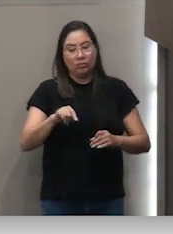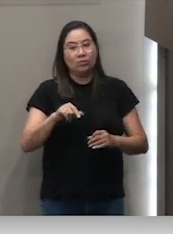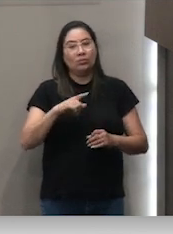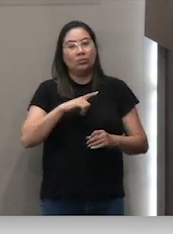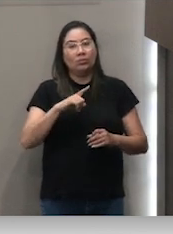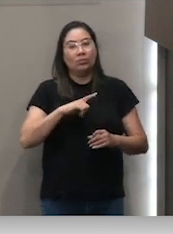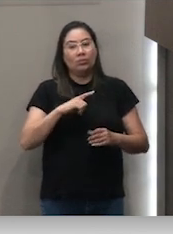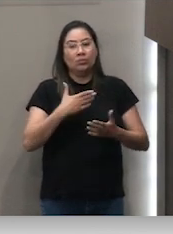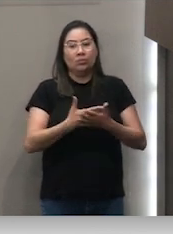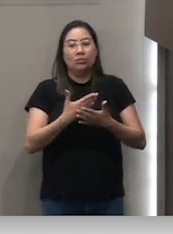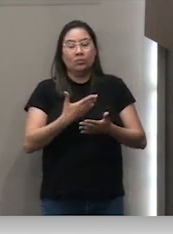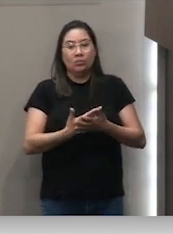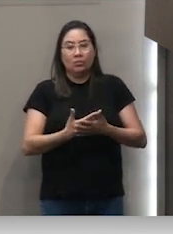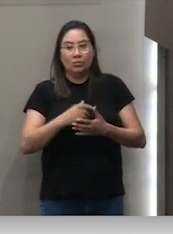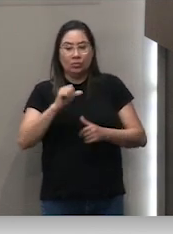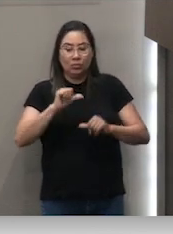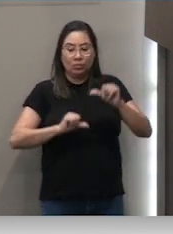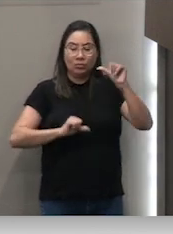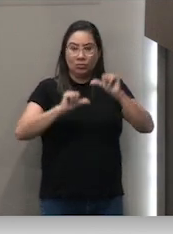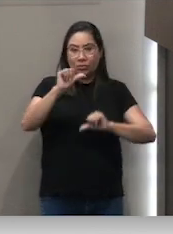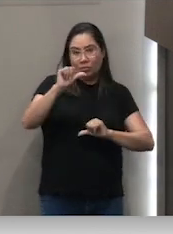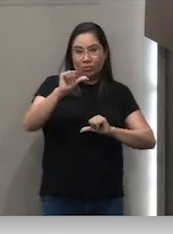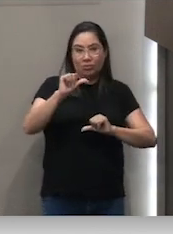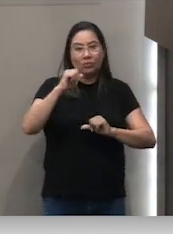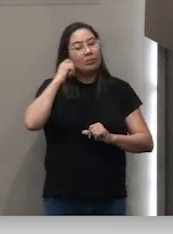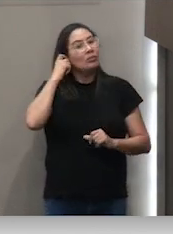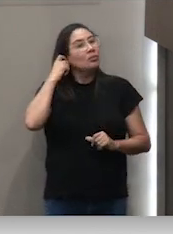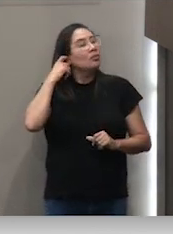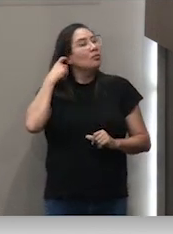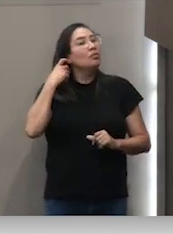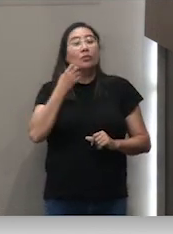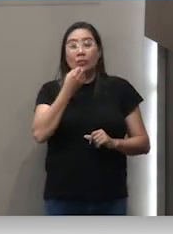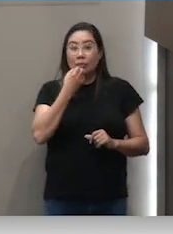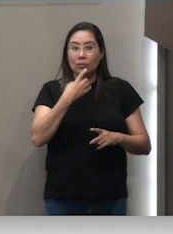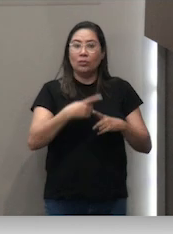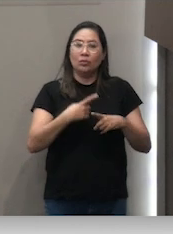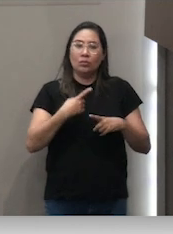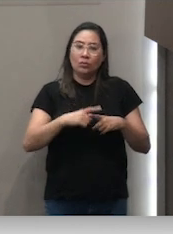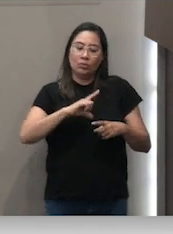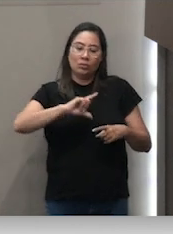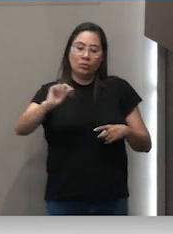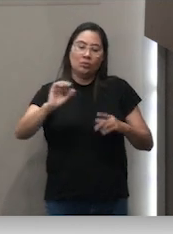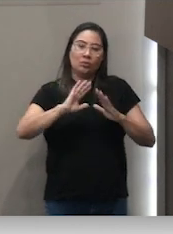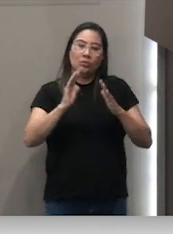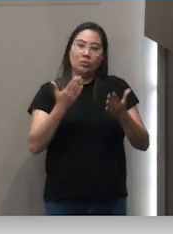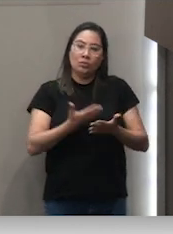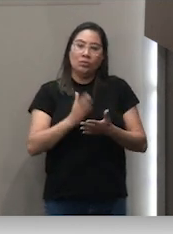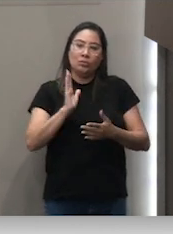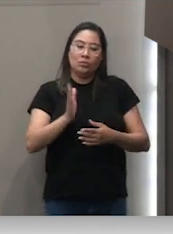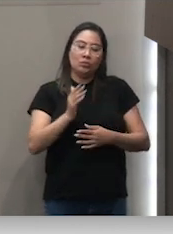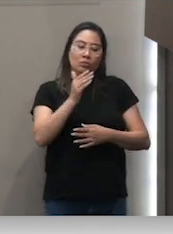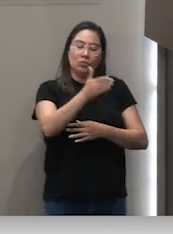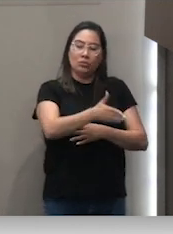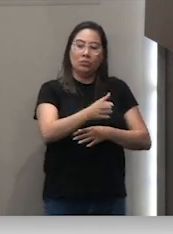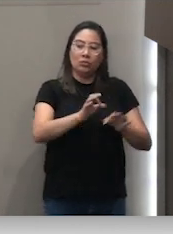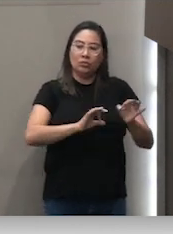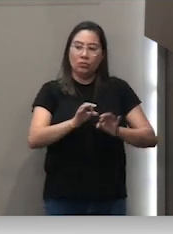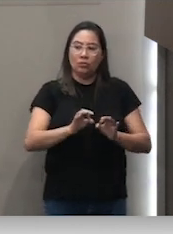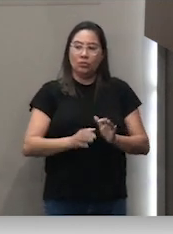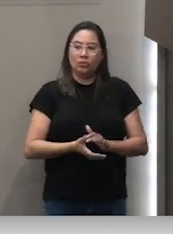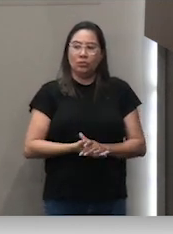aulas no contraturno também, o que era muito bom, né? Porque ela saía de lá, ela saía da escola e já ia lá para esse projeto no